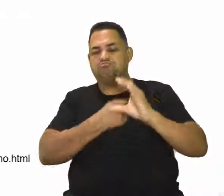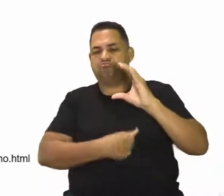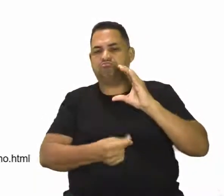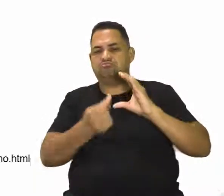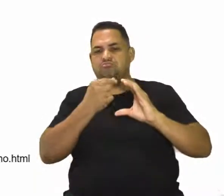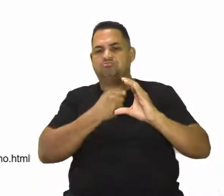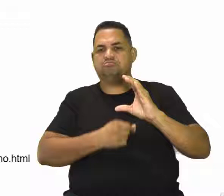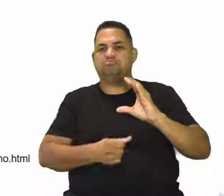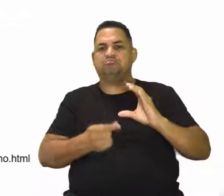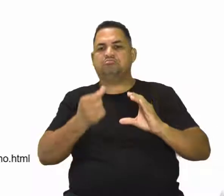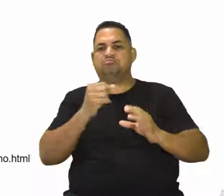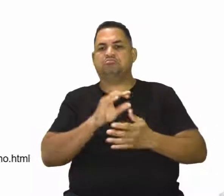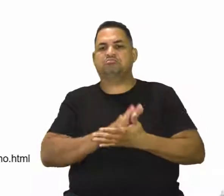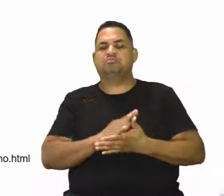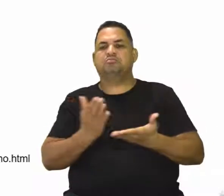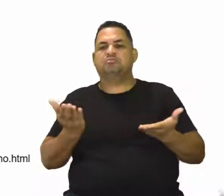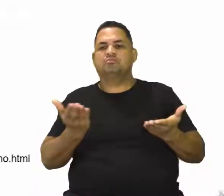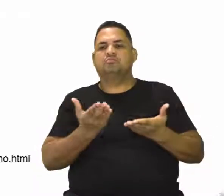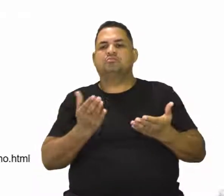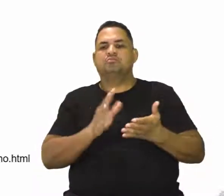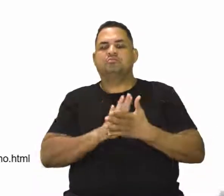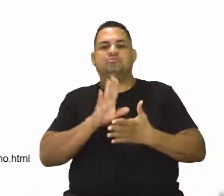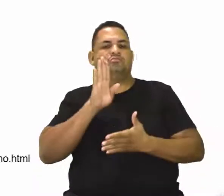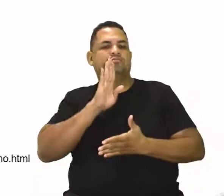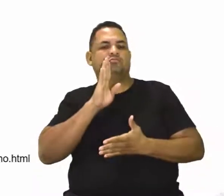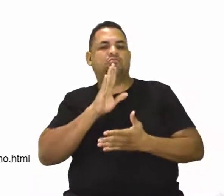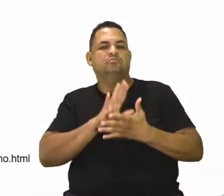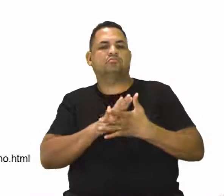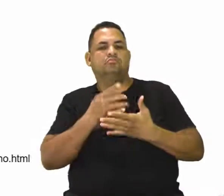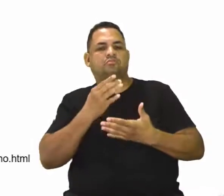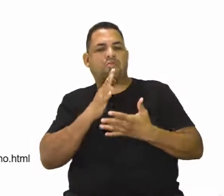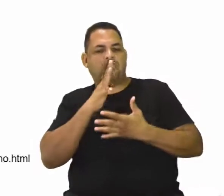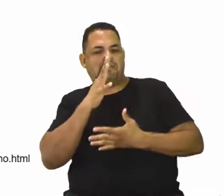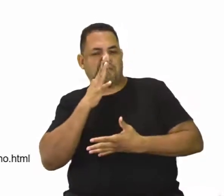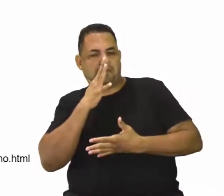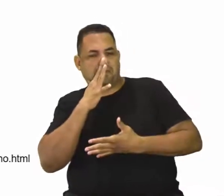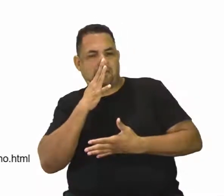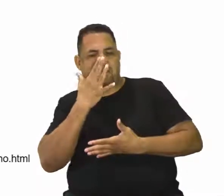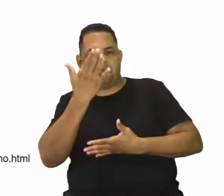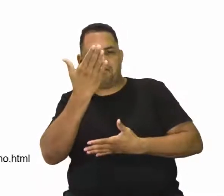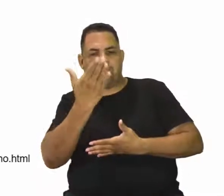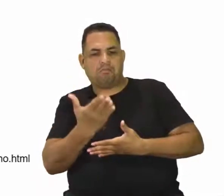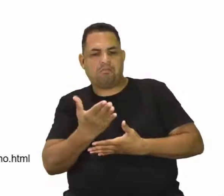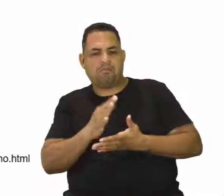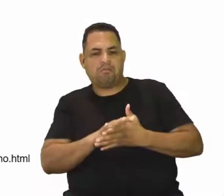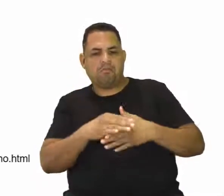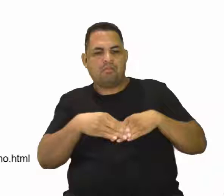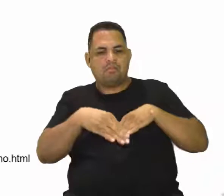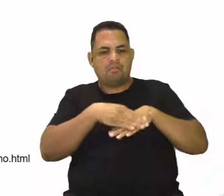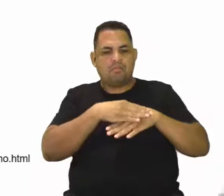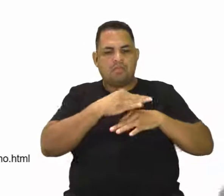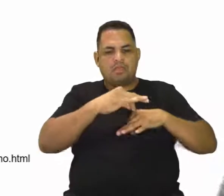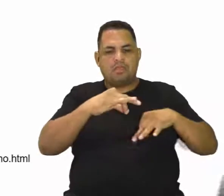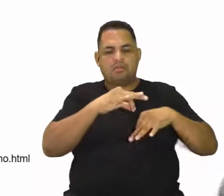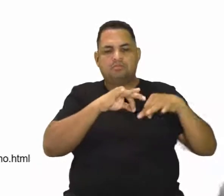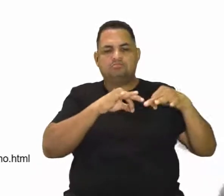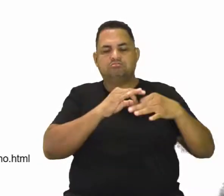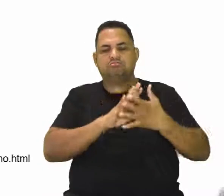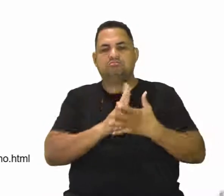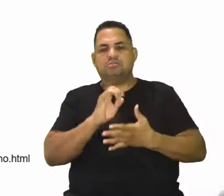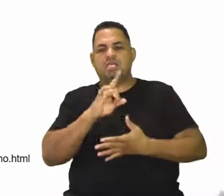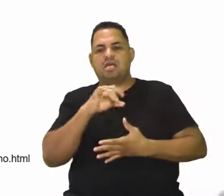capitalista. Hoje é tão bacana você admirar o camarada com um tênis Nike no pé,